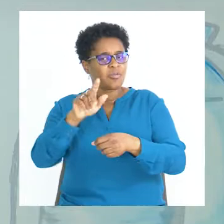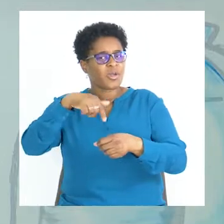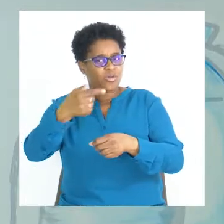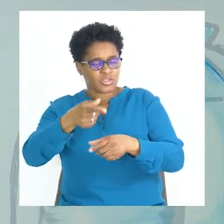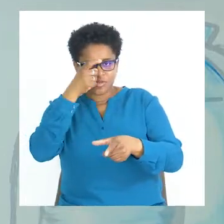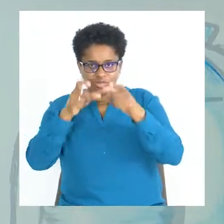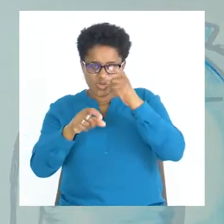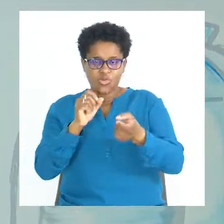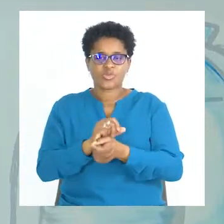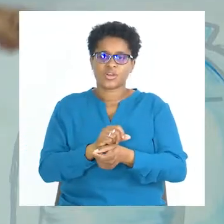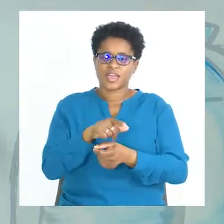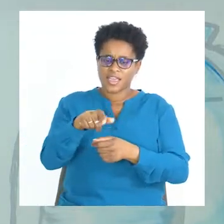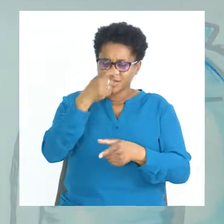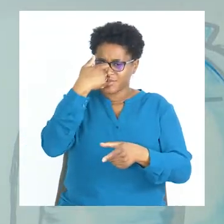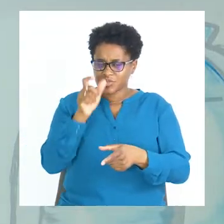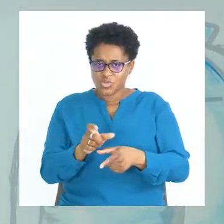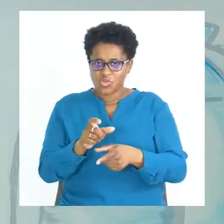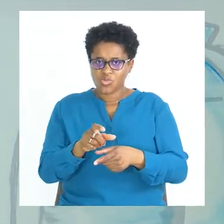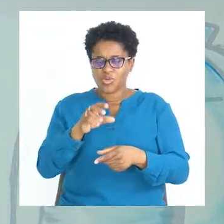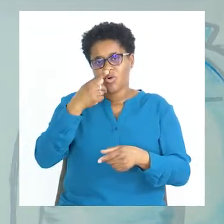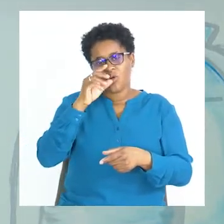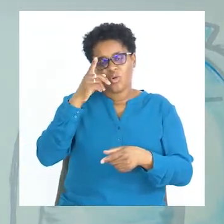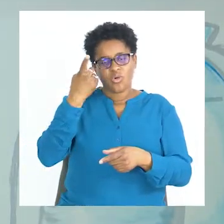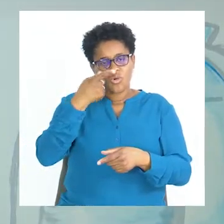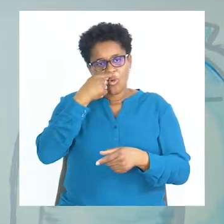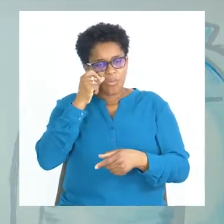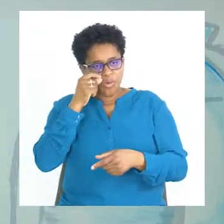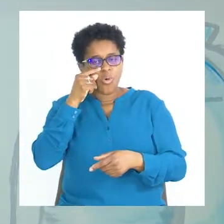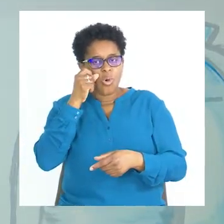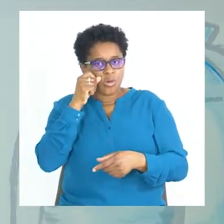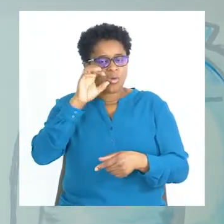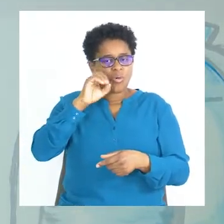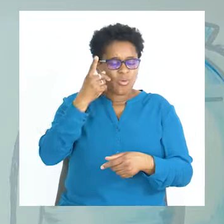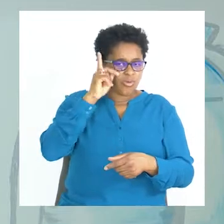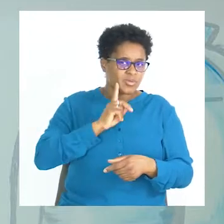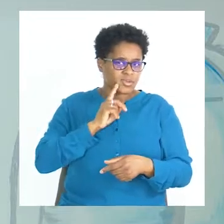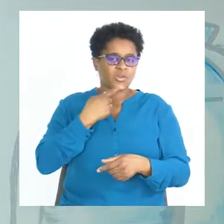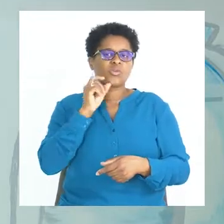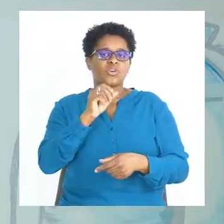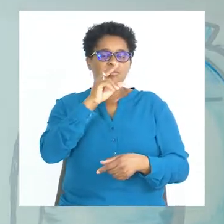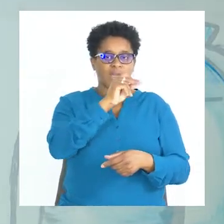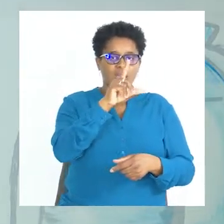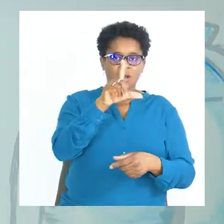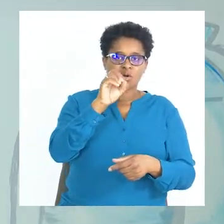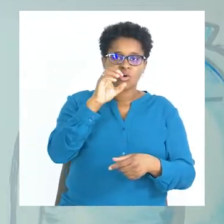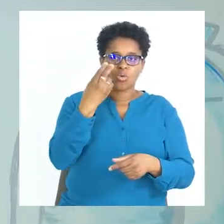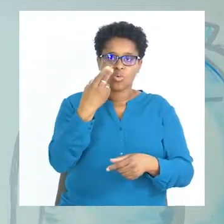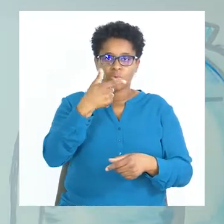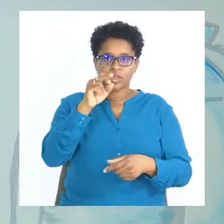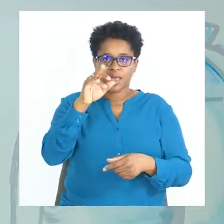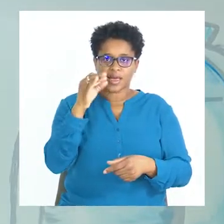pessoa. Então, essa pessoa, ou do género masculino ou do género feminino, recebe o nome de alocutário ou